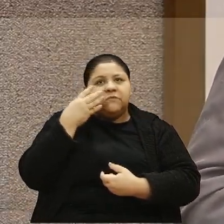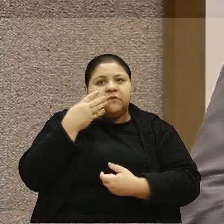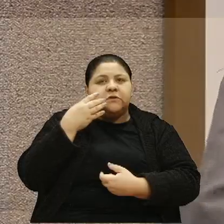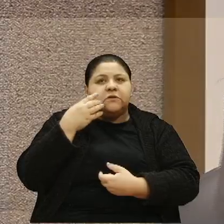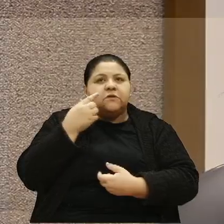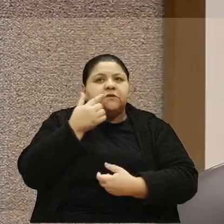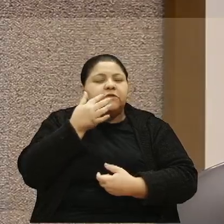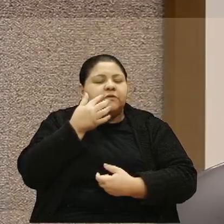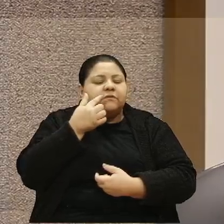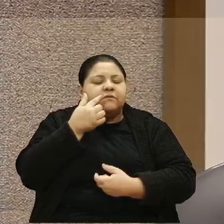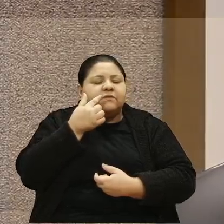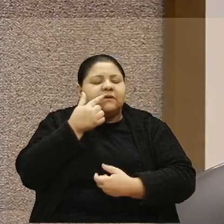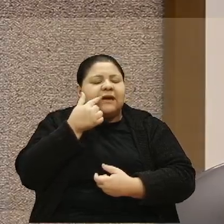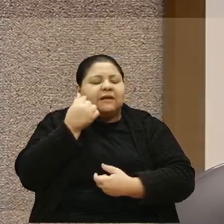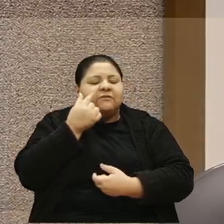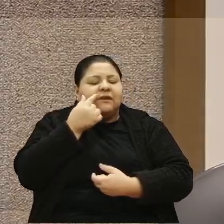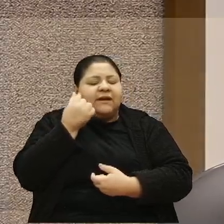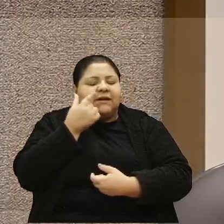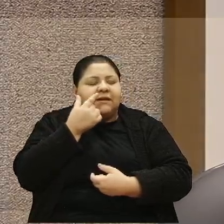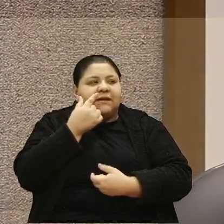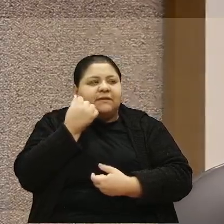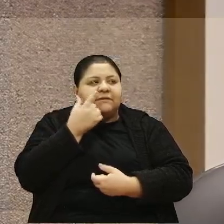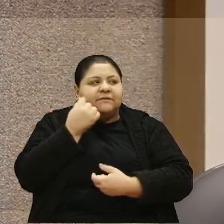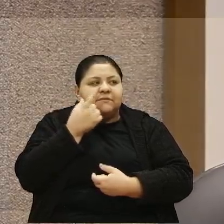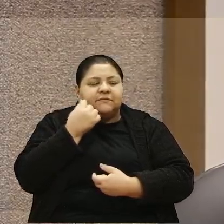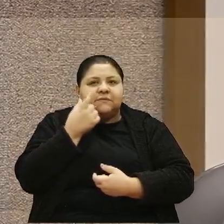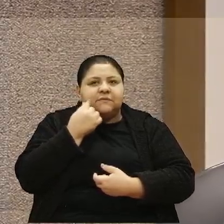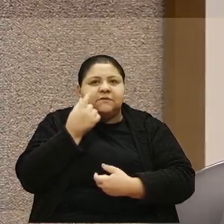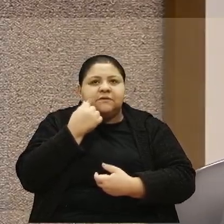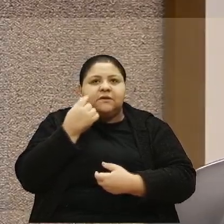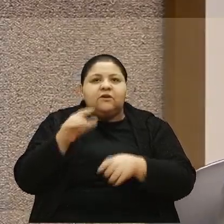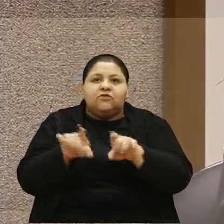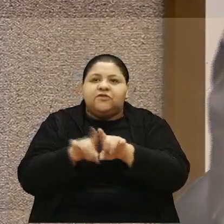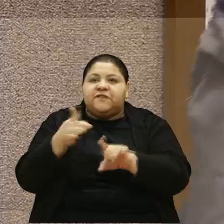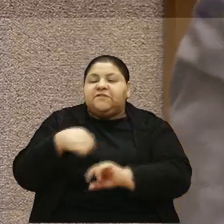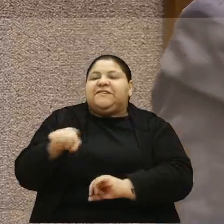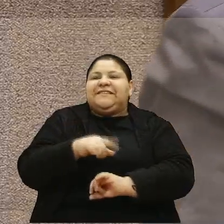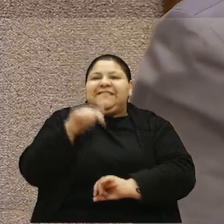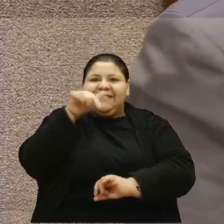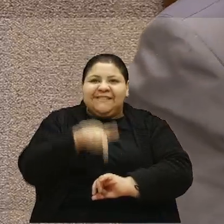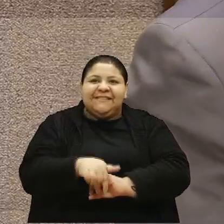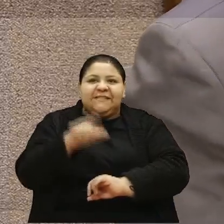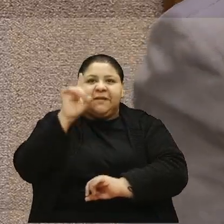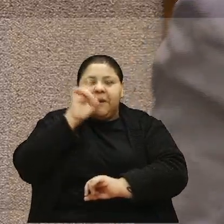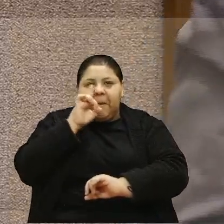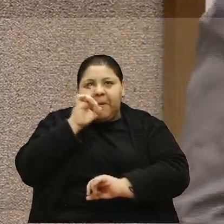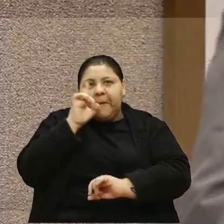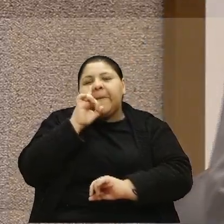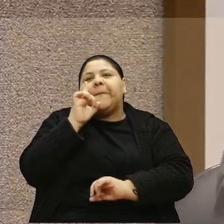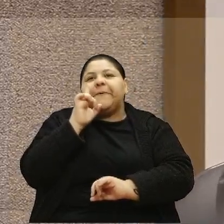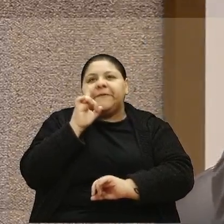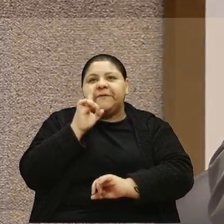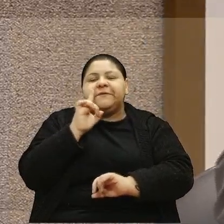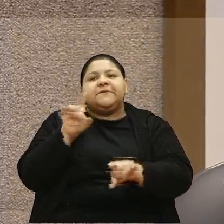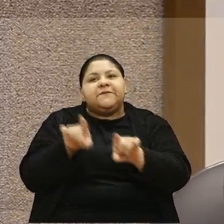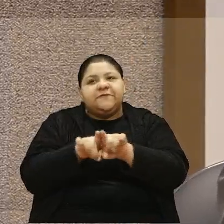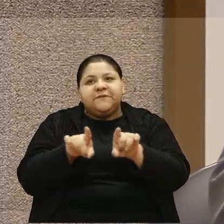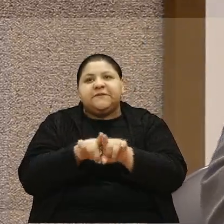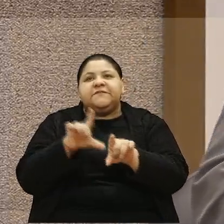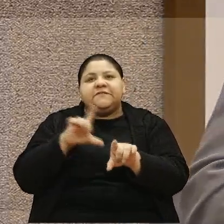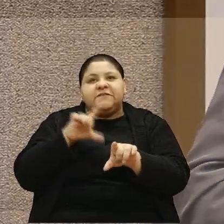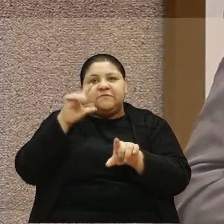adotado lá da Dog Spa, eu sei do trabalho que a Camila e a sua mãe desenvolvem ali. Bom, deveremos ter